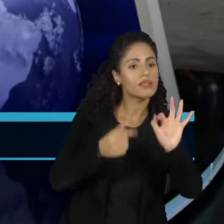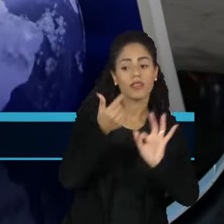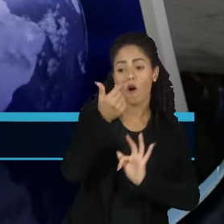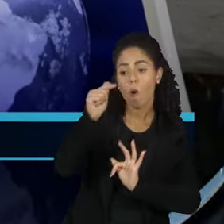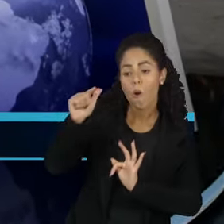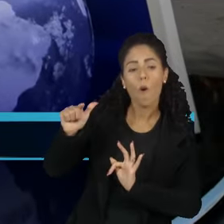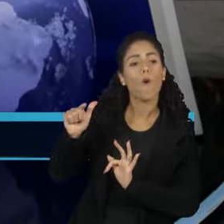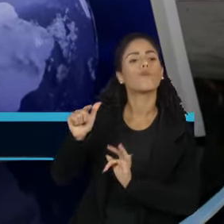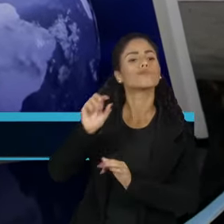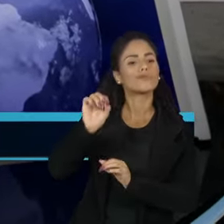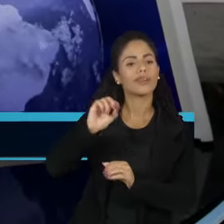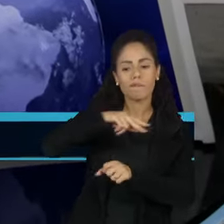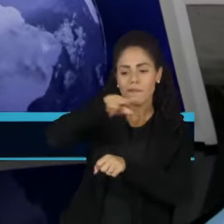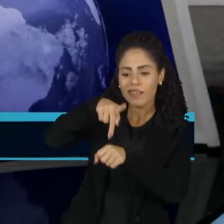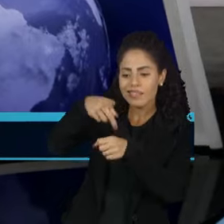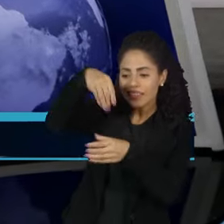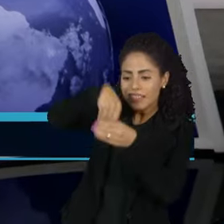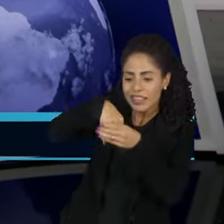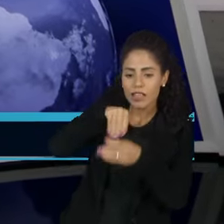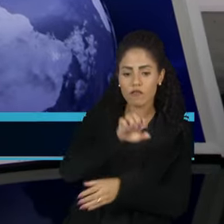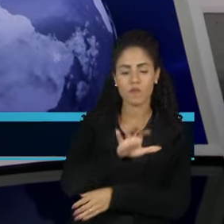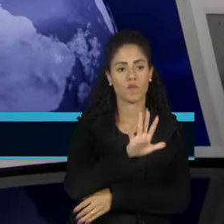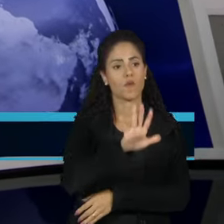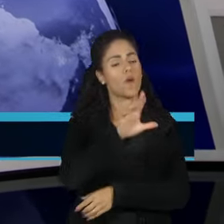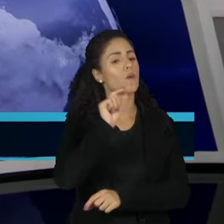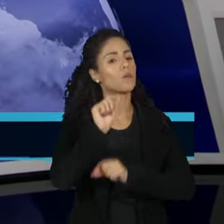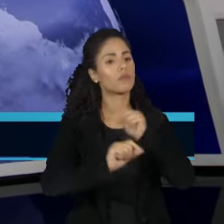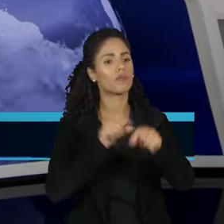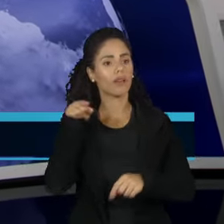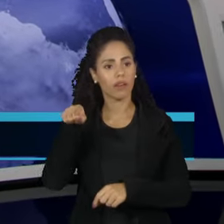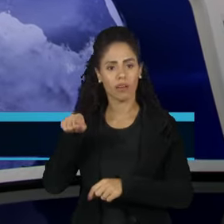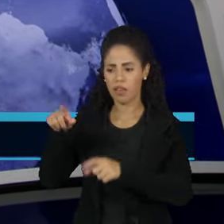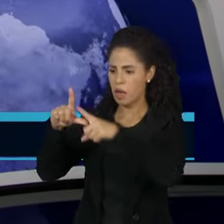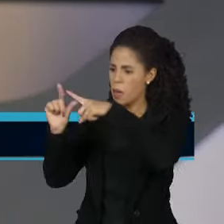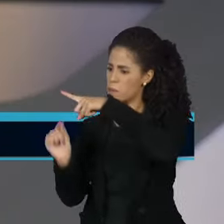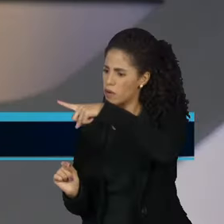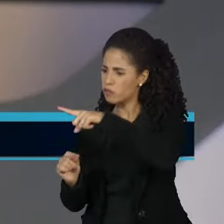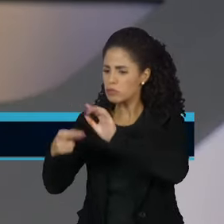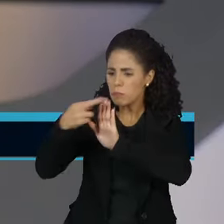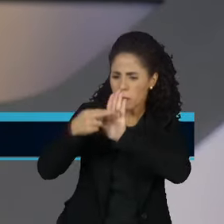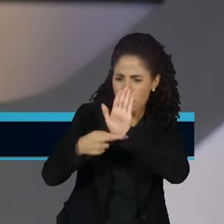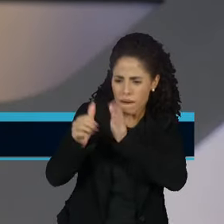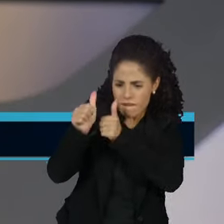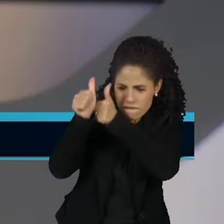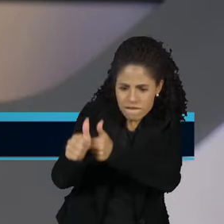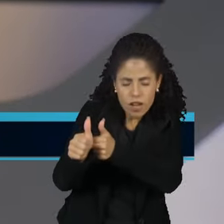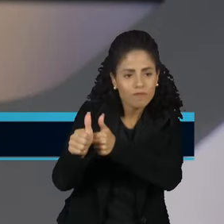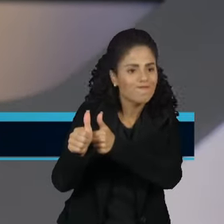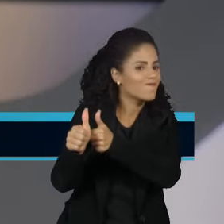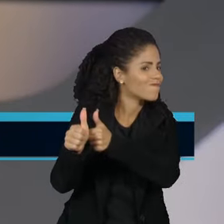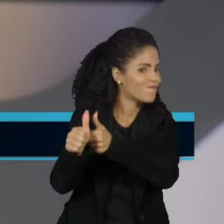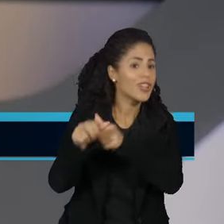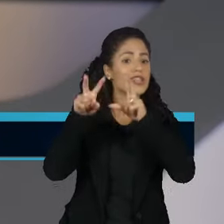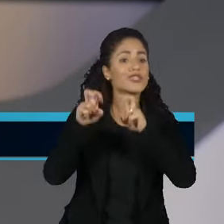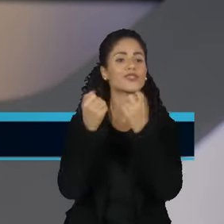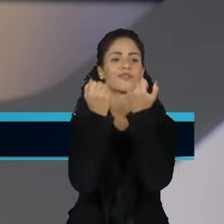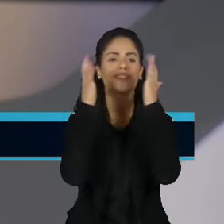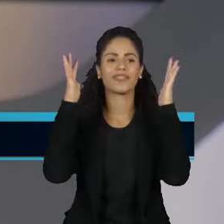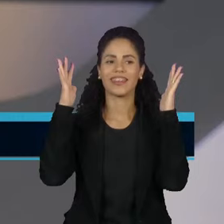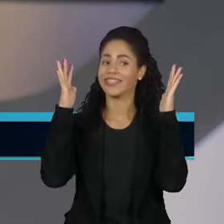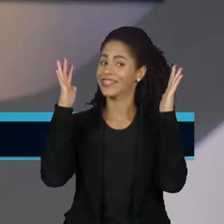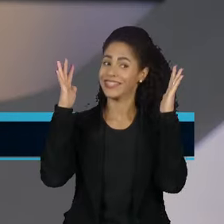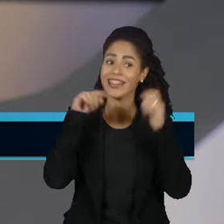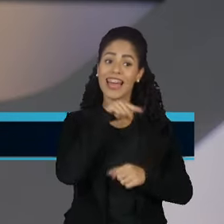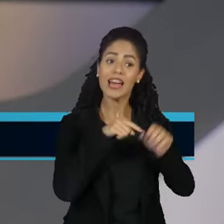europeus também é que o Mercosul não segue todas as normas em termos de ambientais e que a